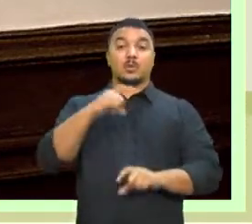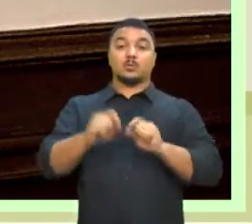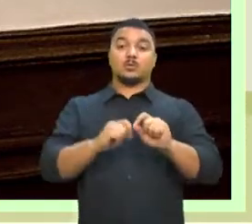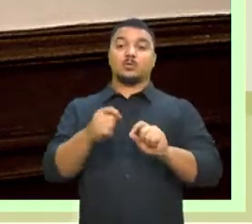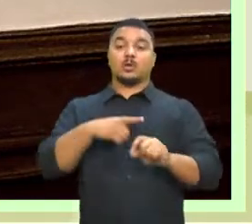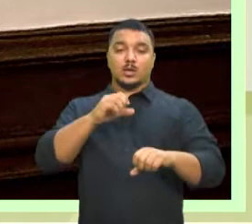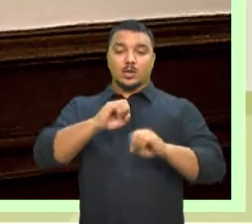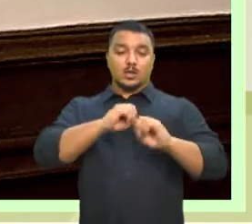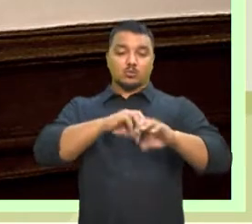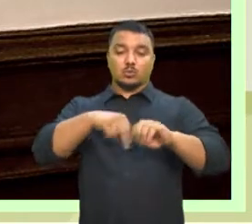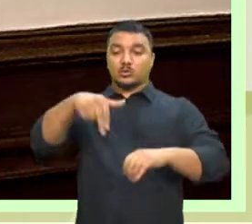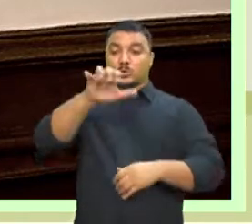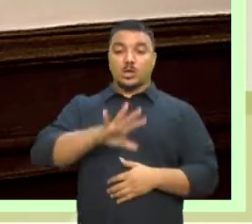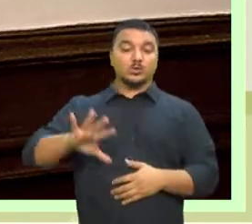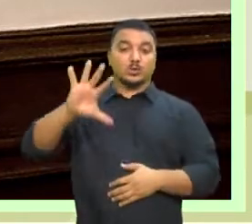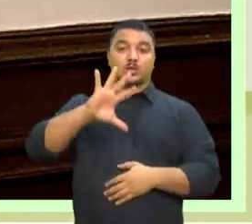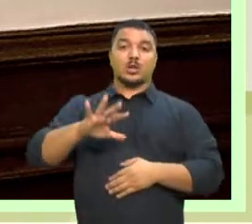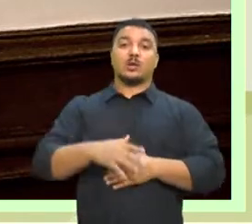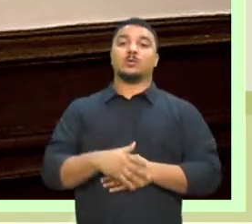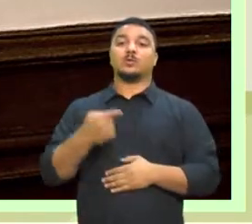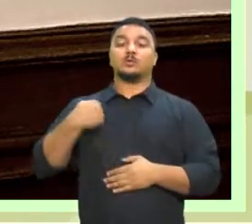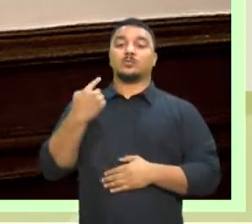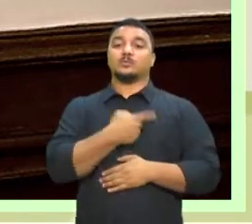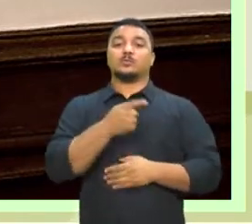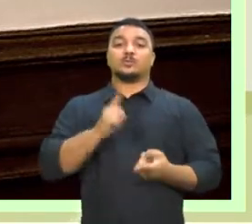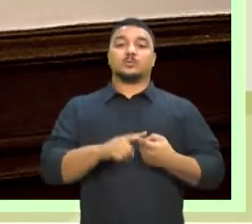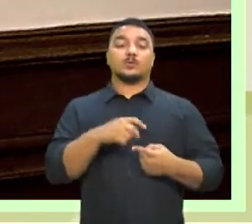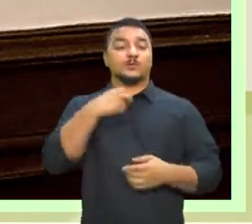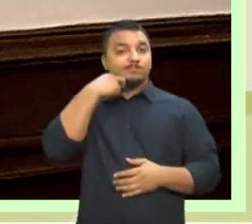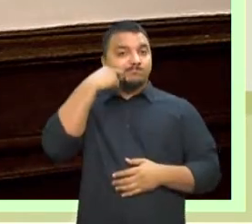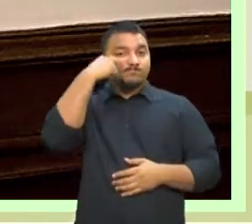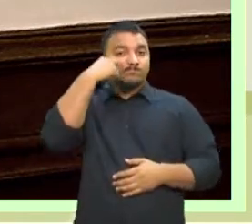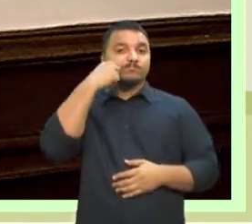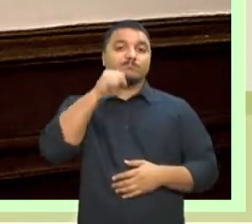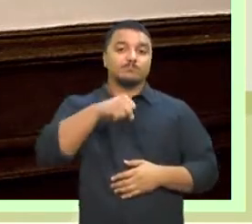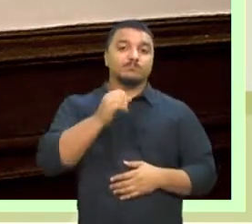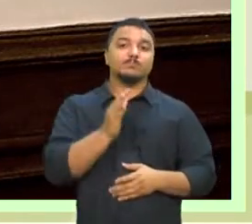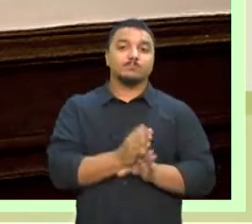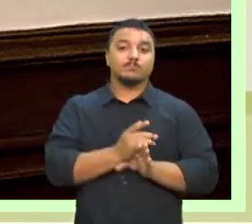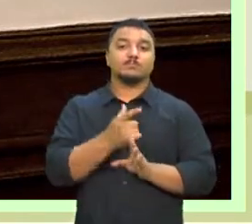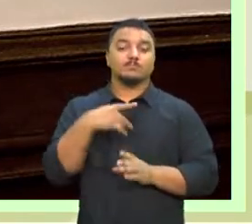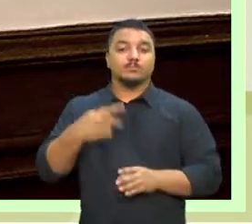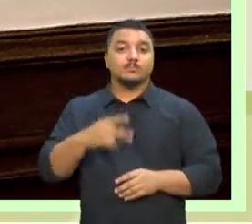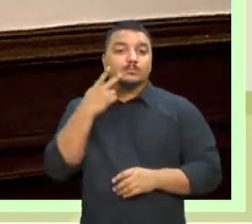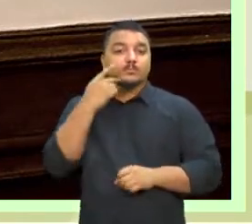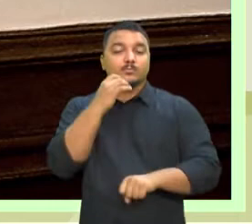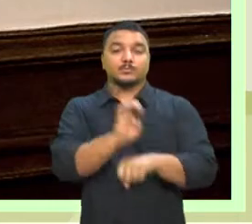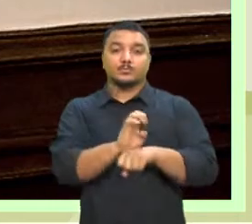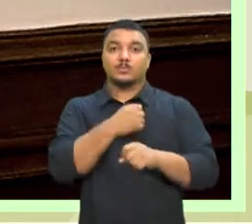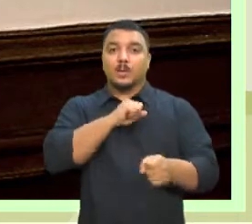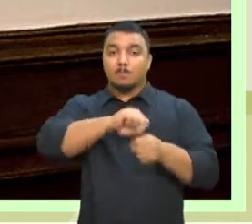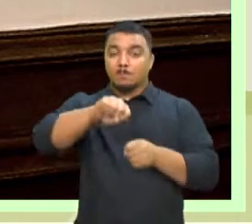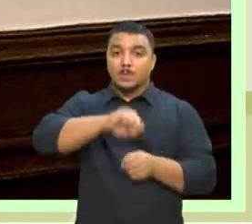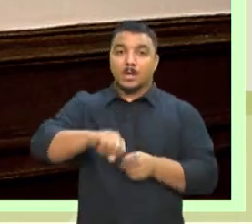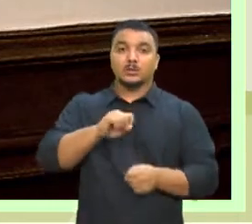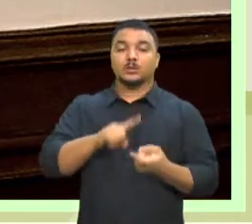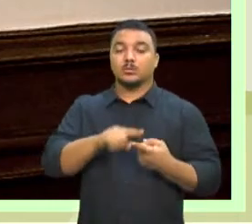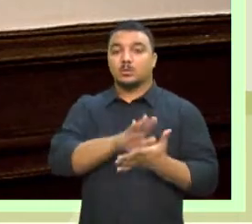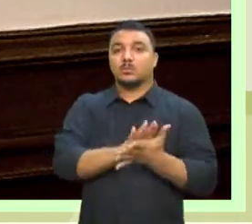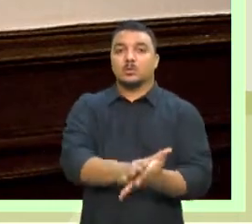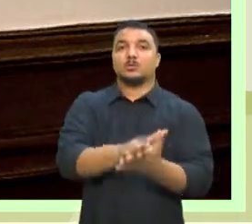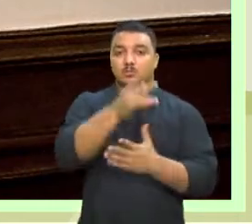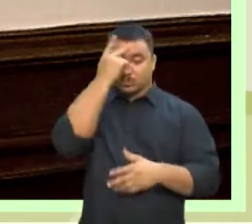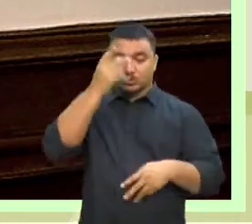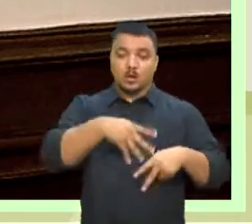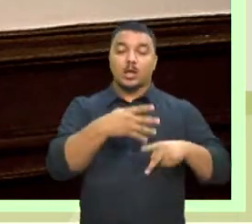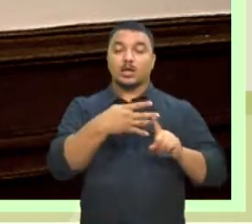educação nacional, a gente se envergonha um pouco que o Ceará é um dos estados que mais mata e discrimina pessoas LGBT